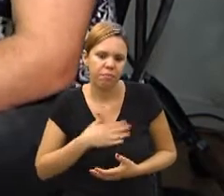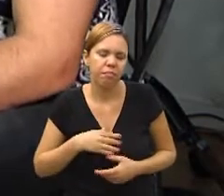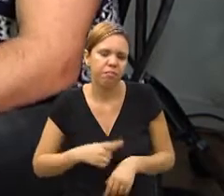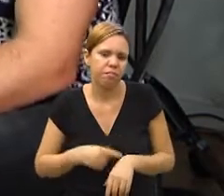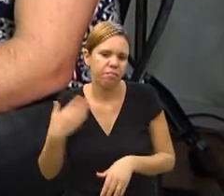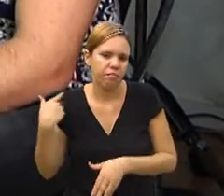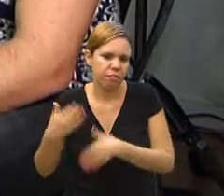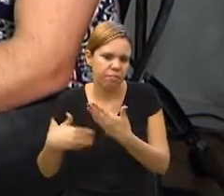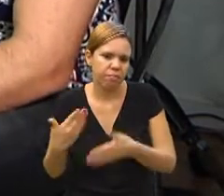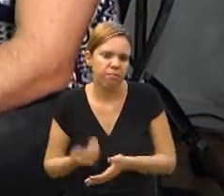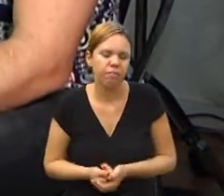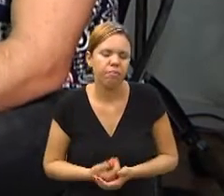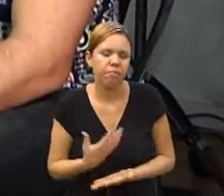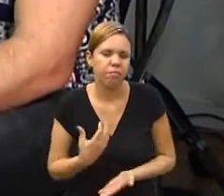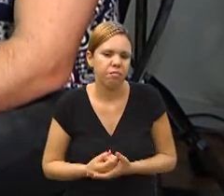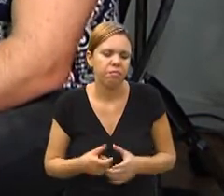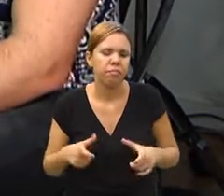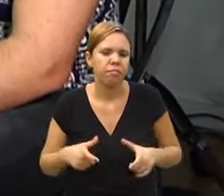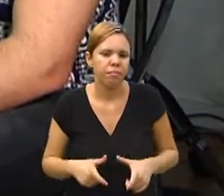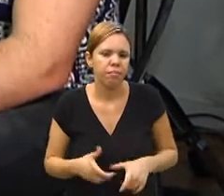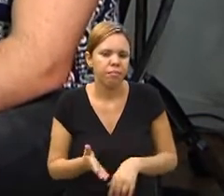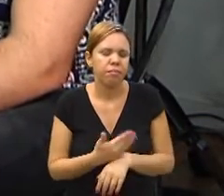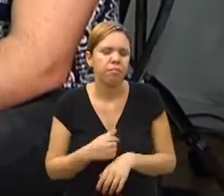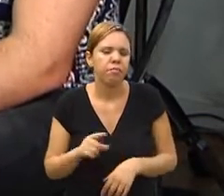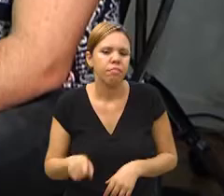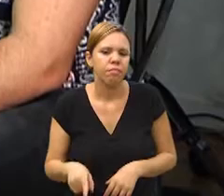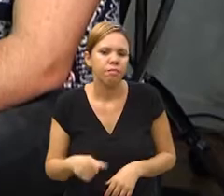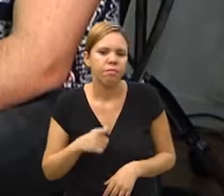tempos ali da gravação desse disco, e antes dele eu